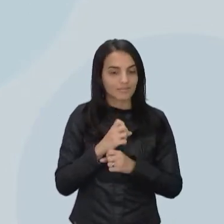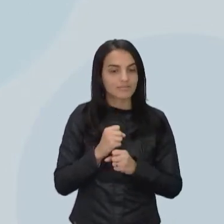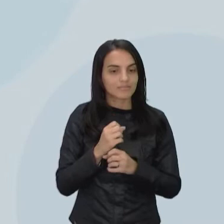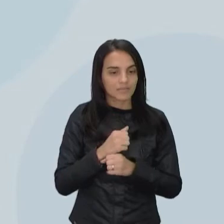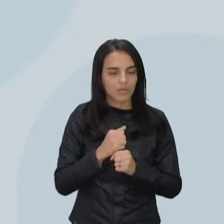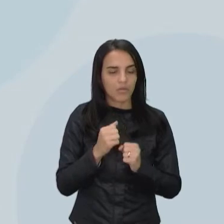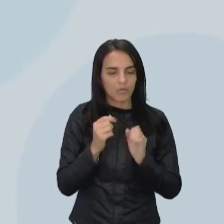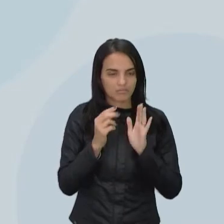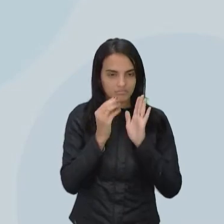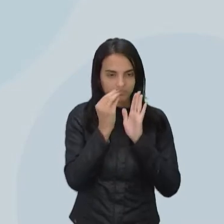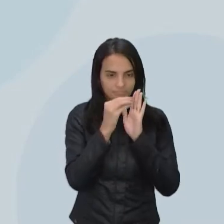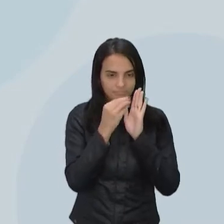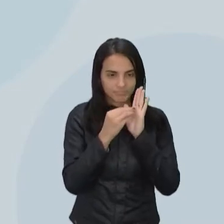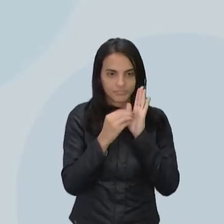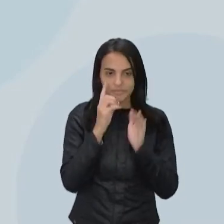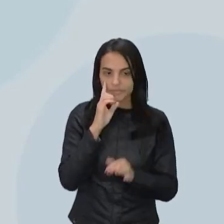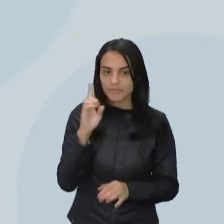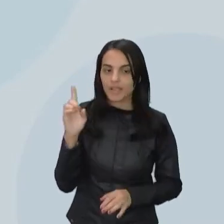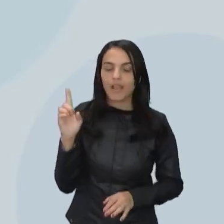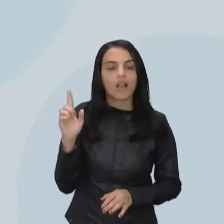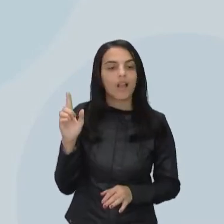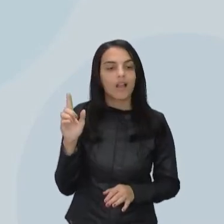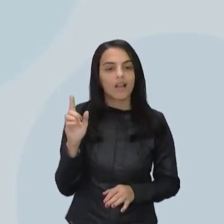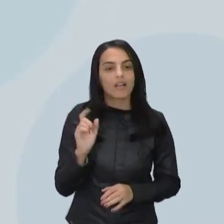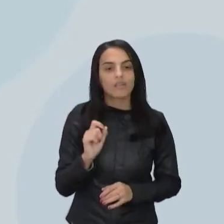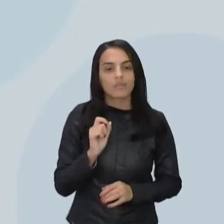anotar aqui no cantinho, ó. A área